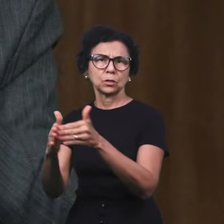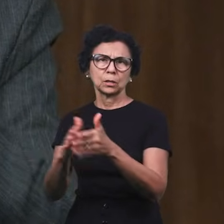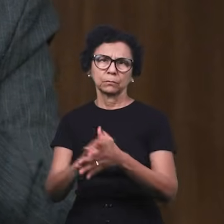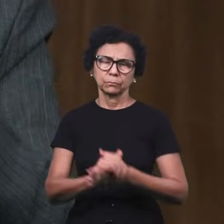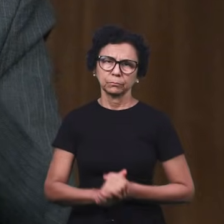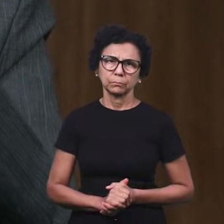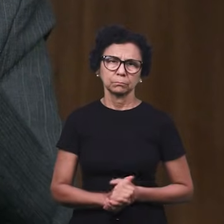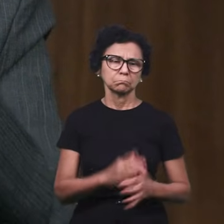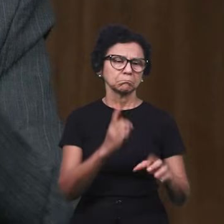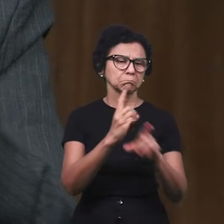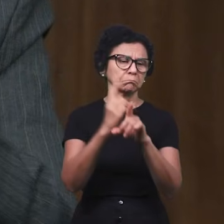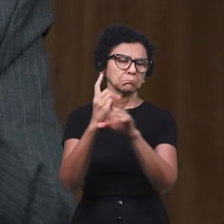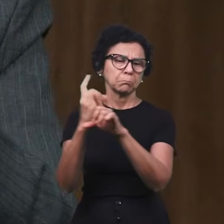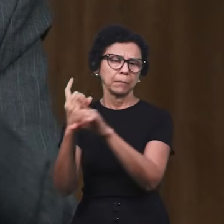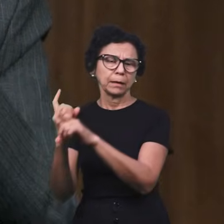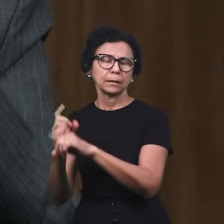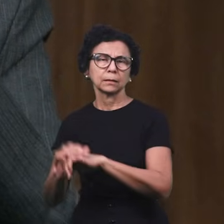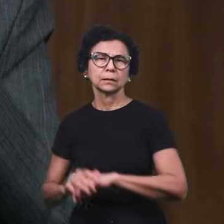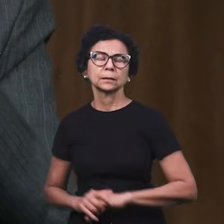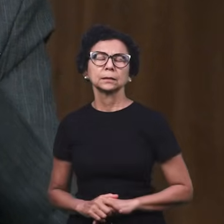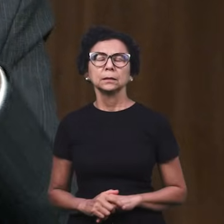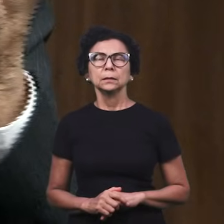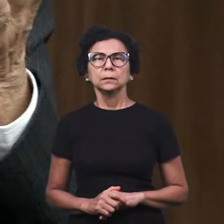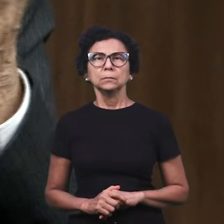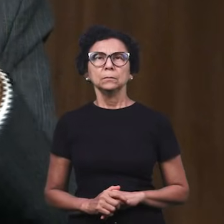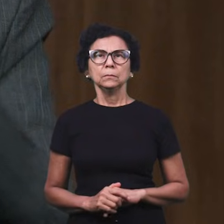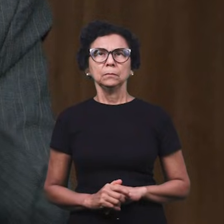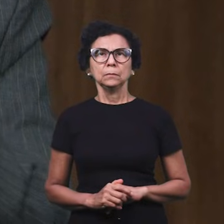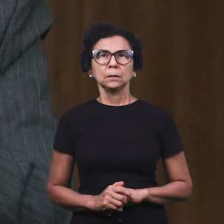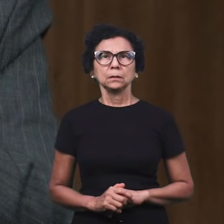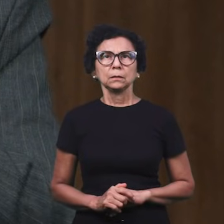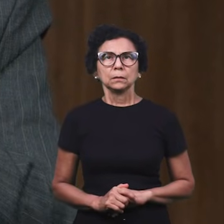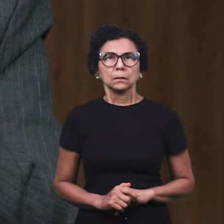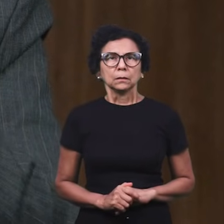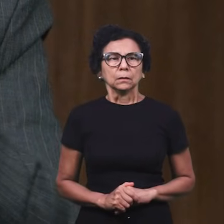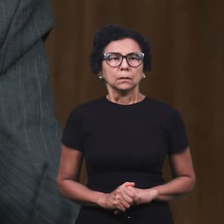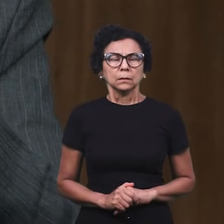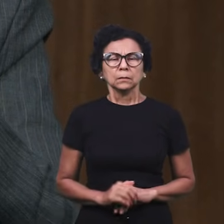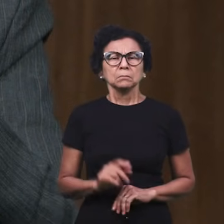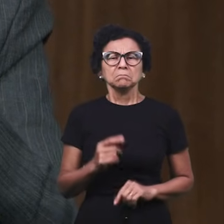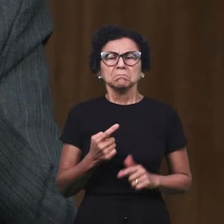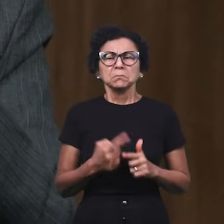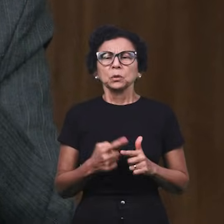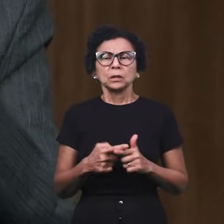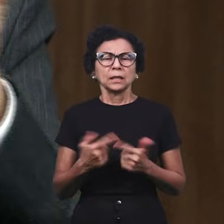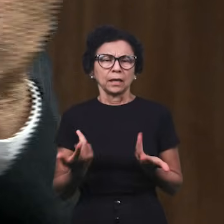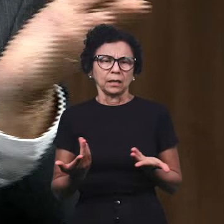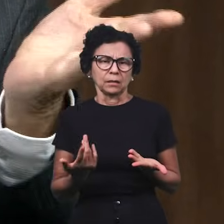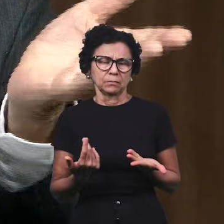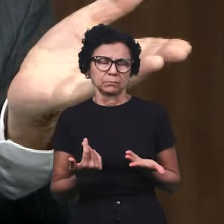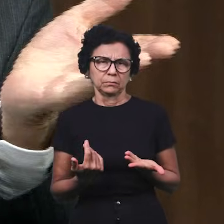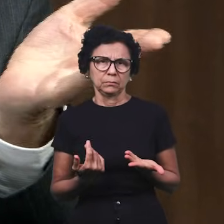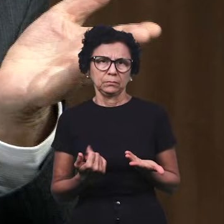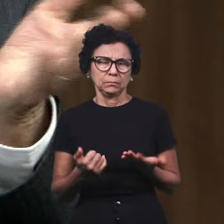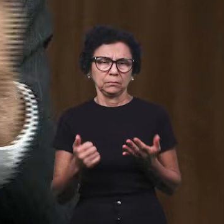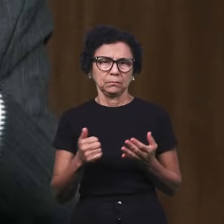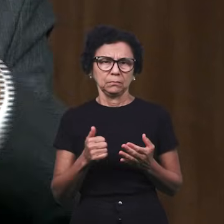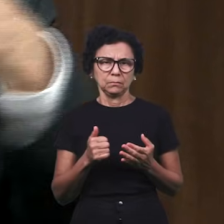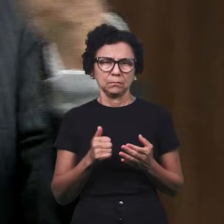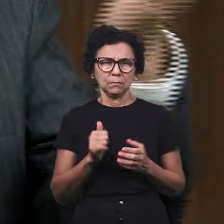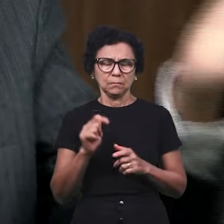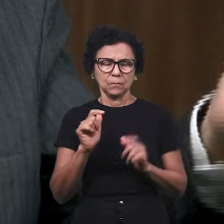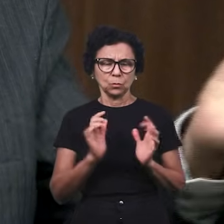O que moveu essas viagens foi o desejo de alcançar novas terras,